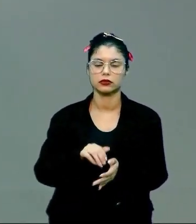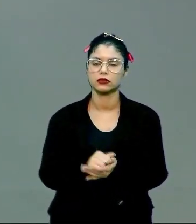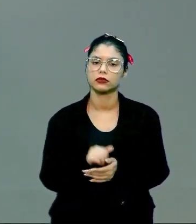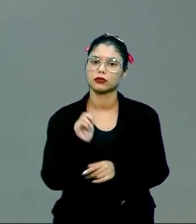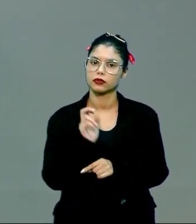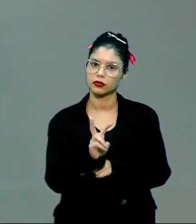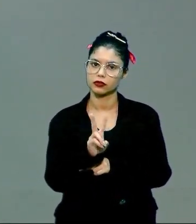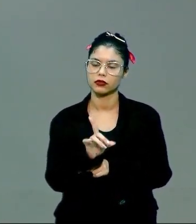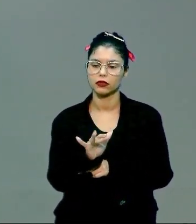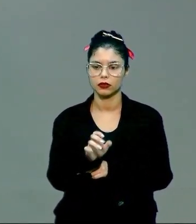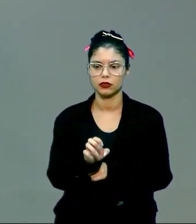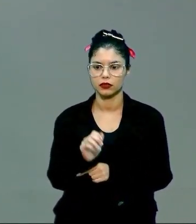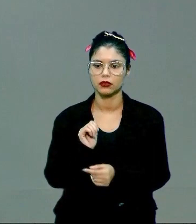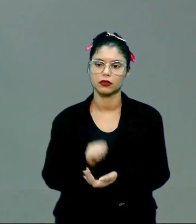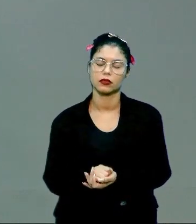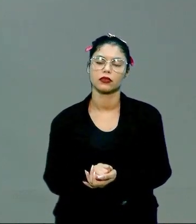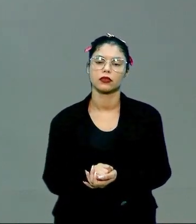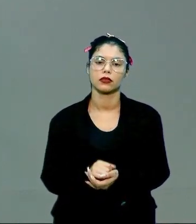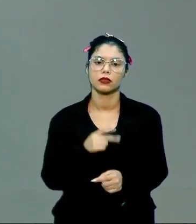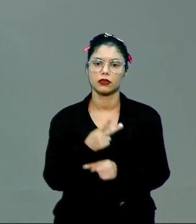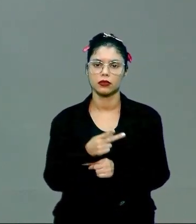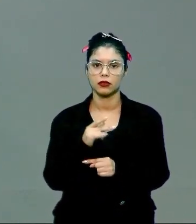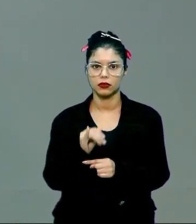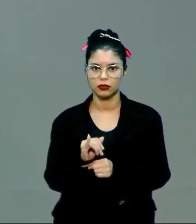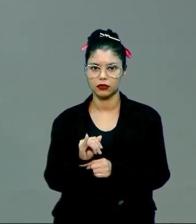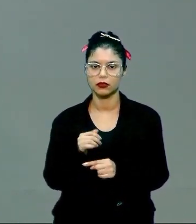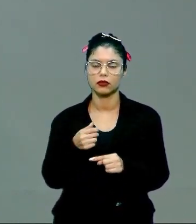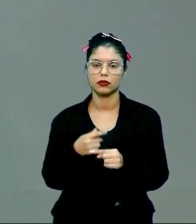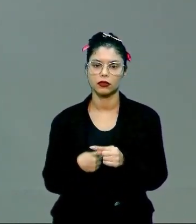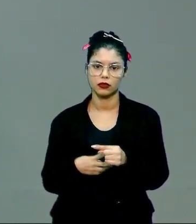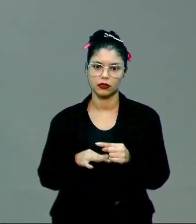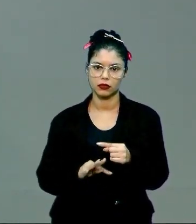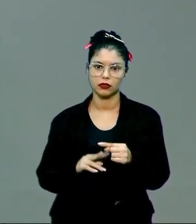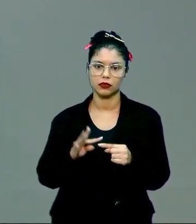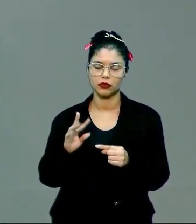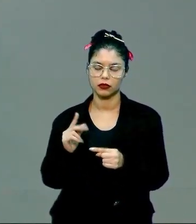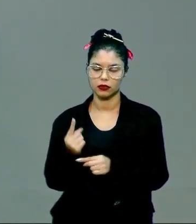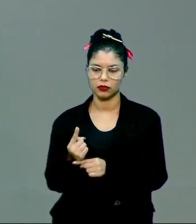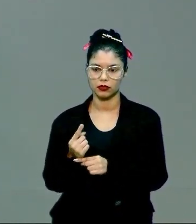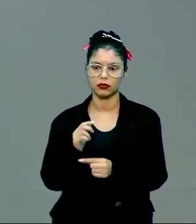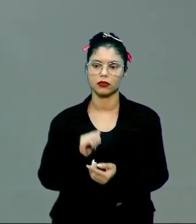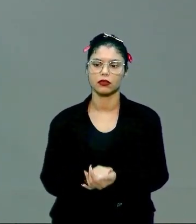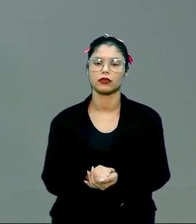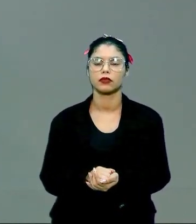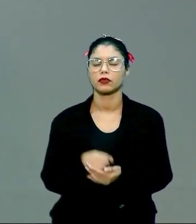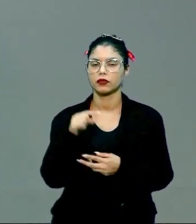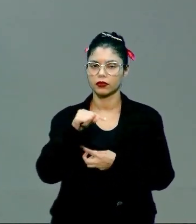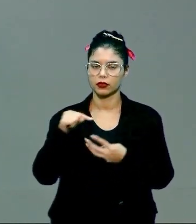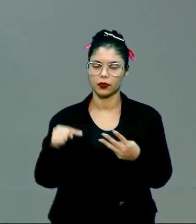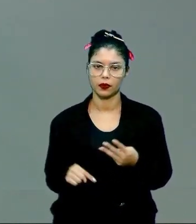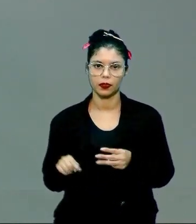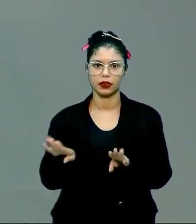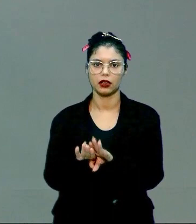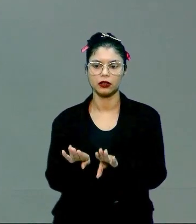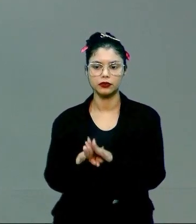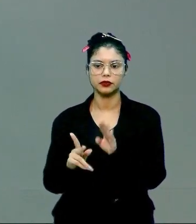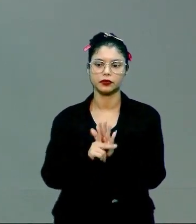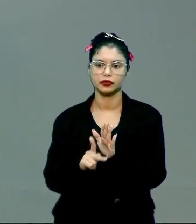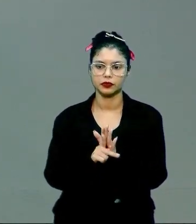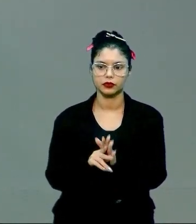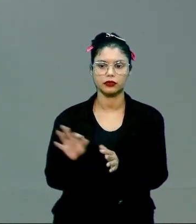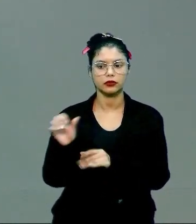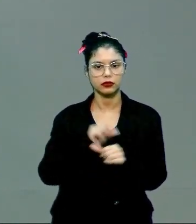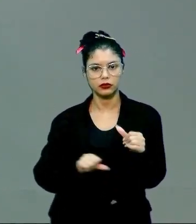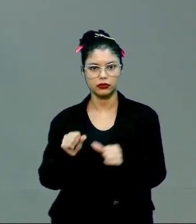o volume, então nós vamos ter P1 sobre T1 igual a P2 sobre T2. Essas são as 3 variações, são as 3